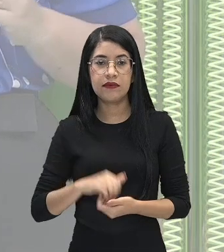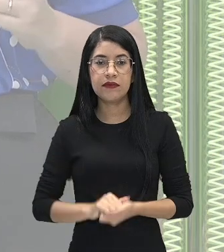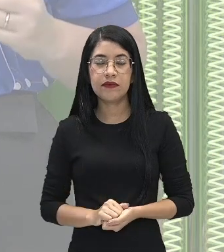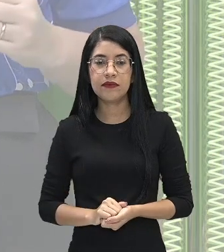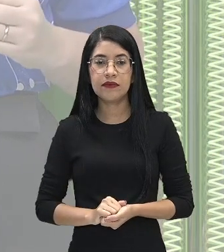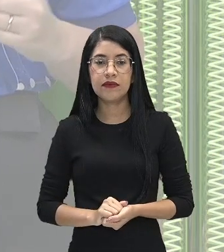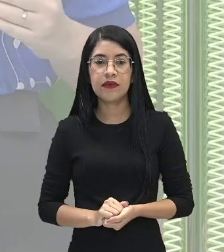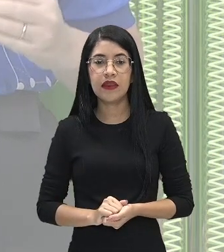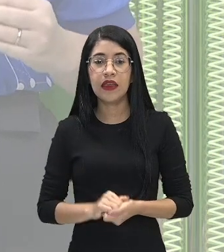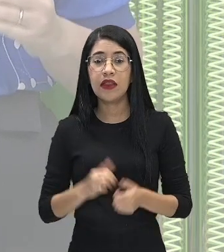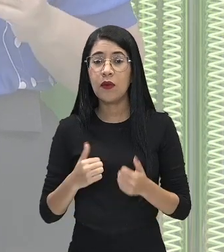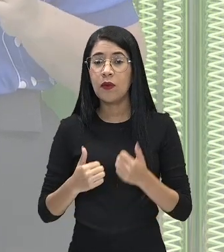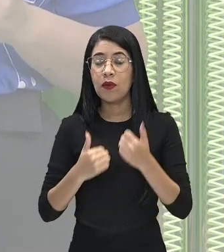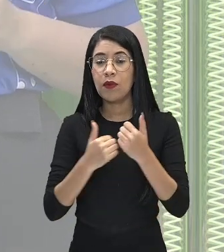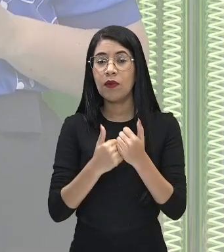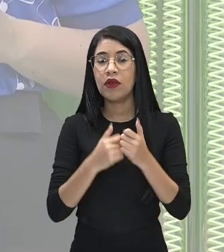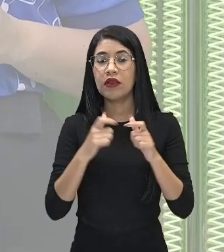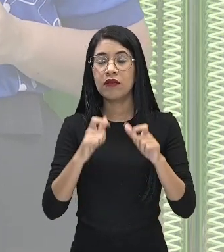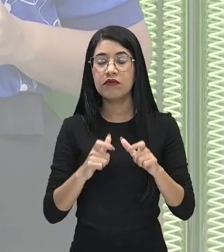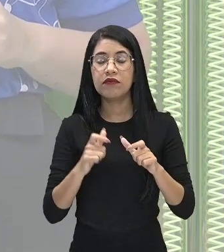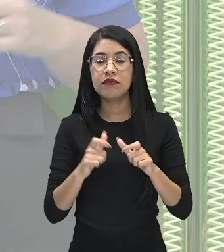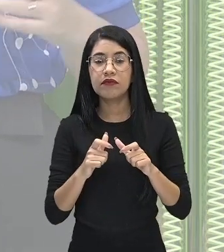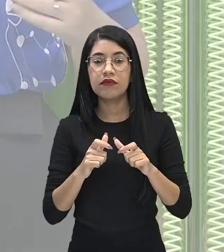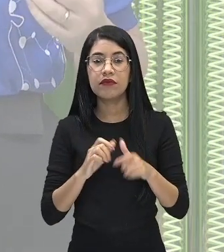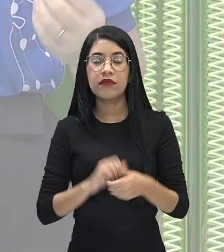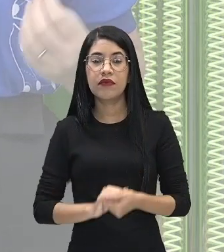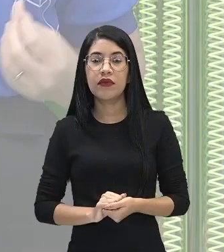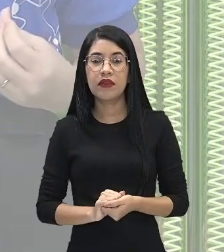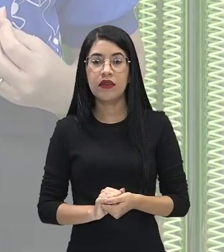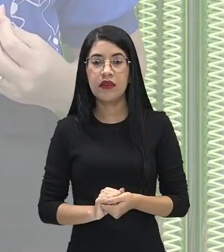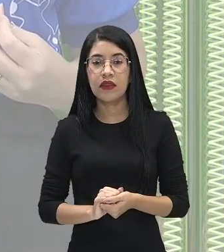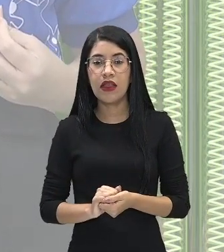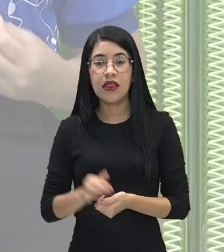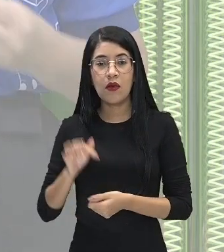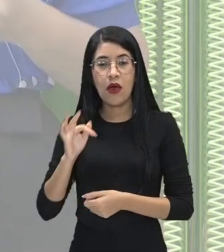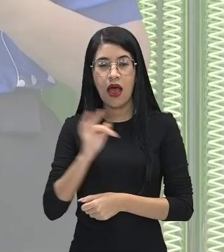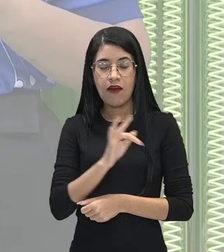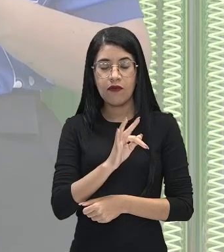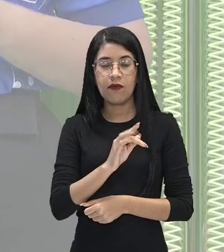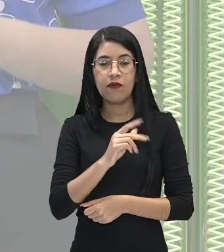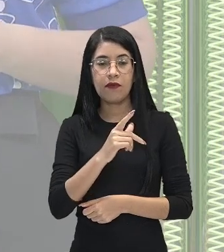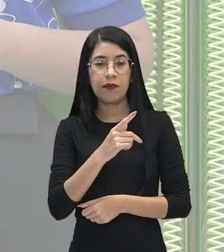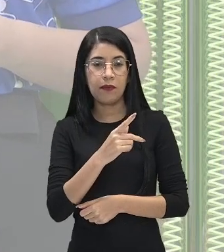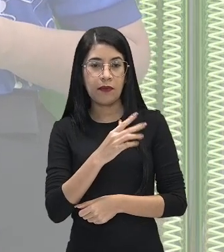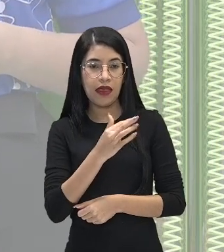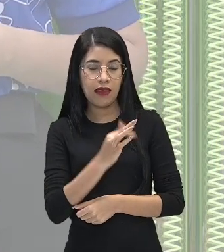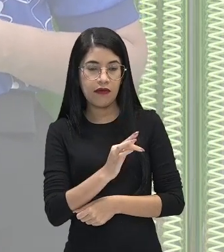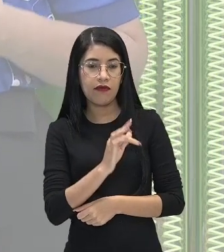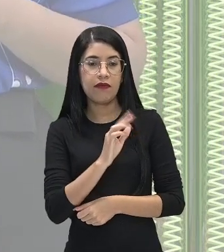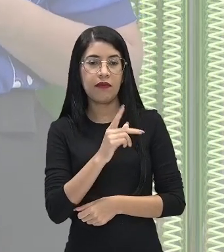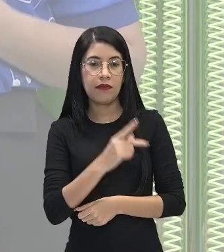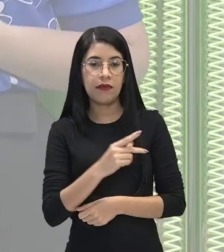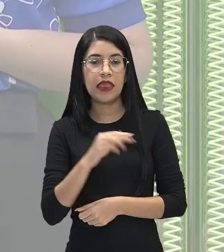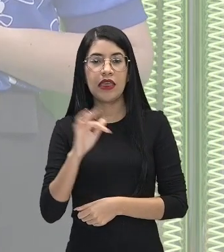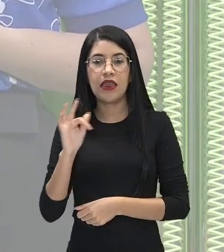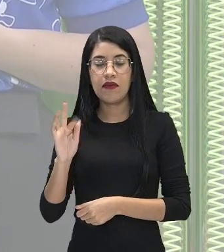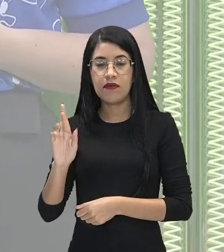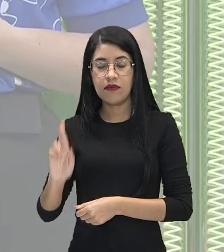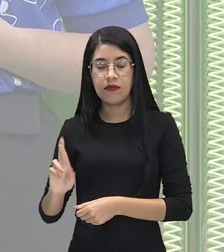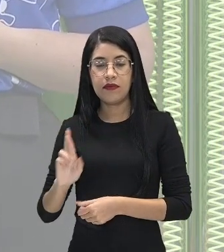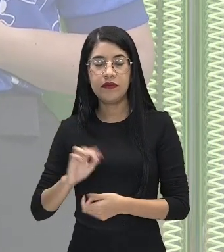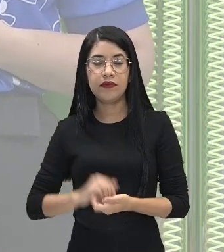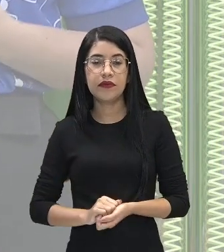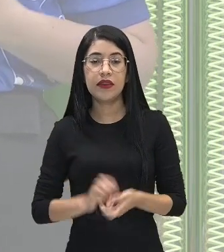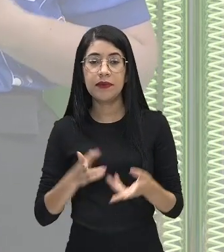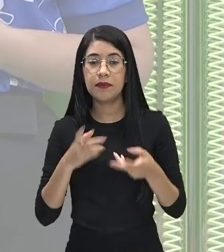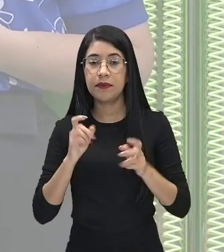o ponto de apoio está entre os pontos de ação da força potente e da força resistente. Então, você observa